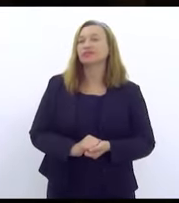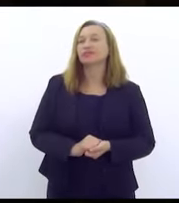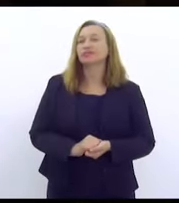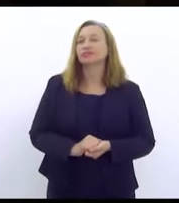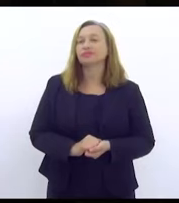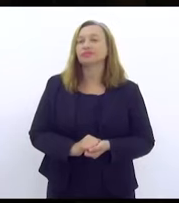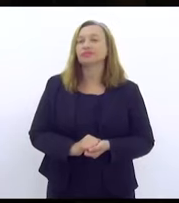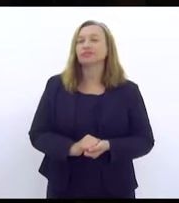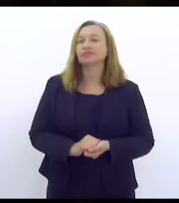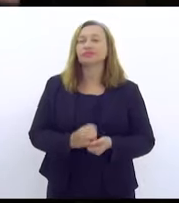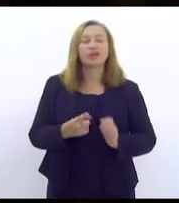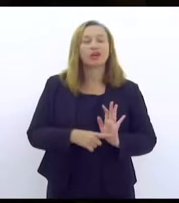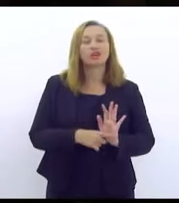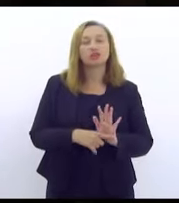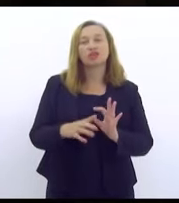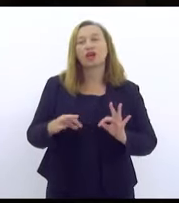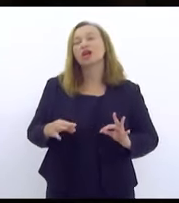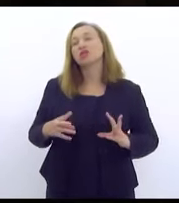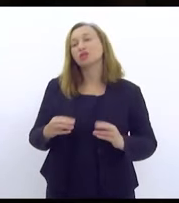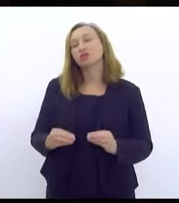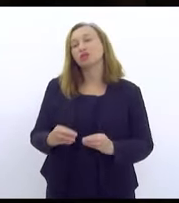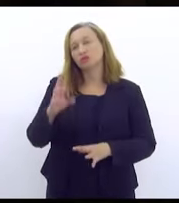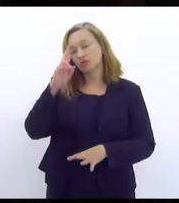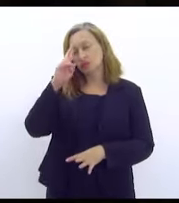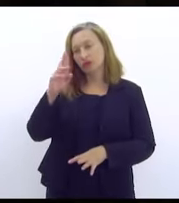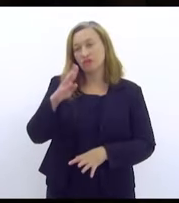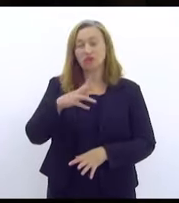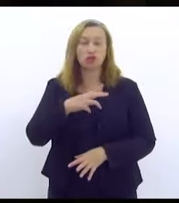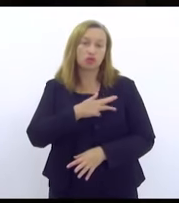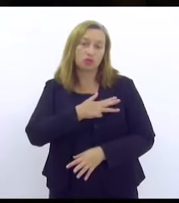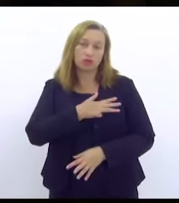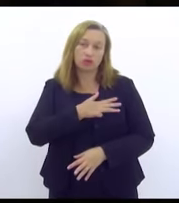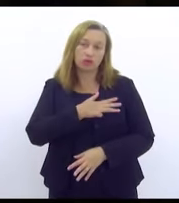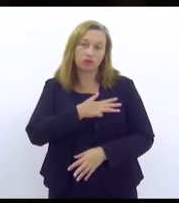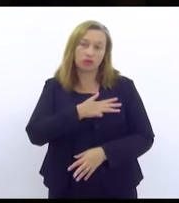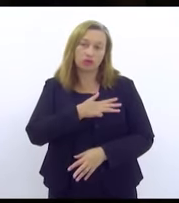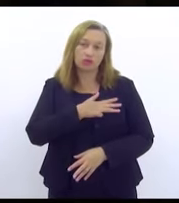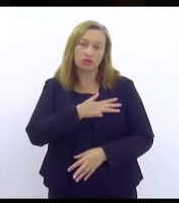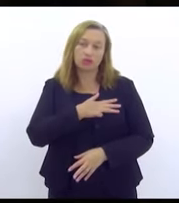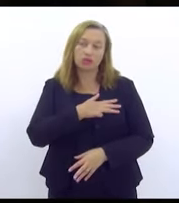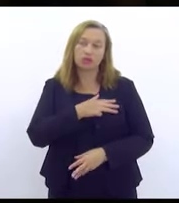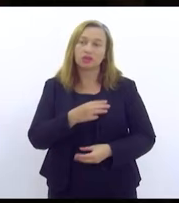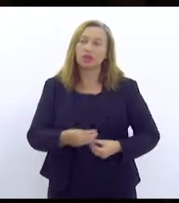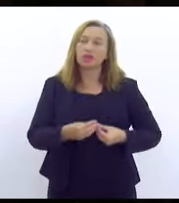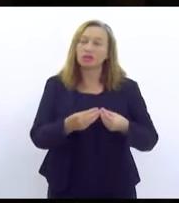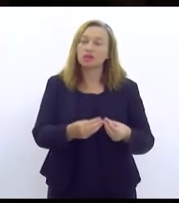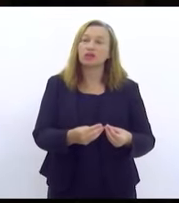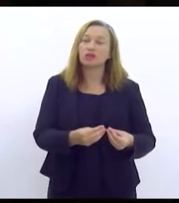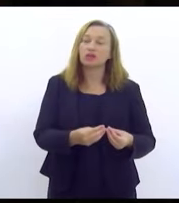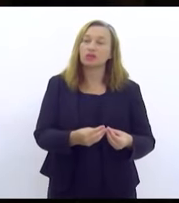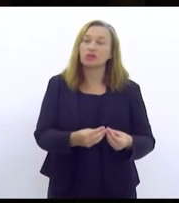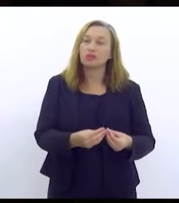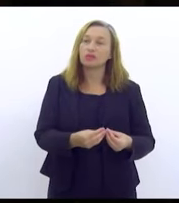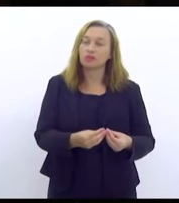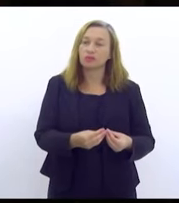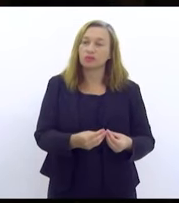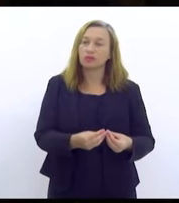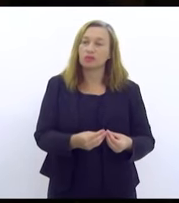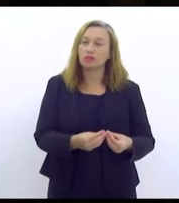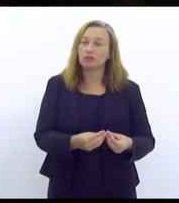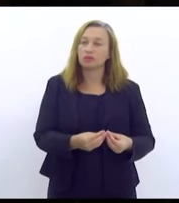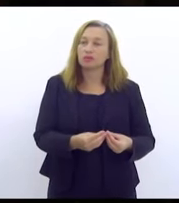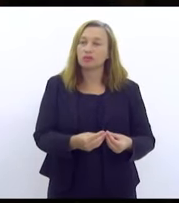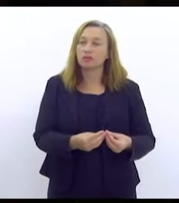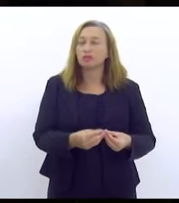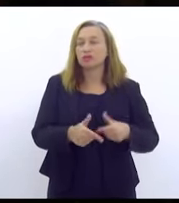e agradar ao chefe dele, Lula. Ele deu um carguinho a esse secretário e, em